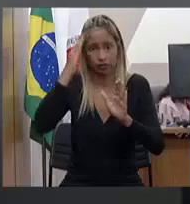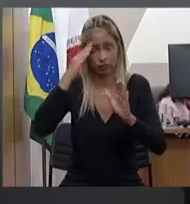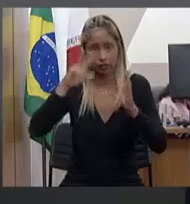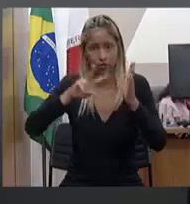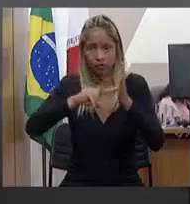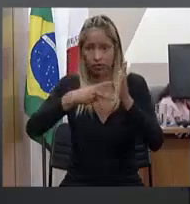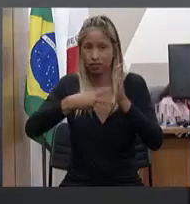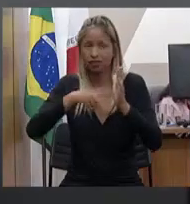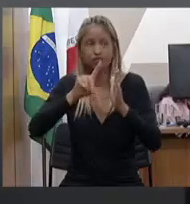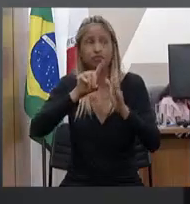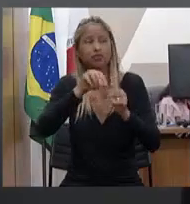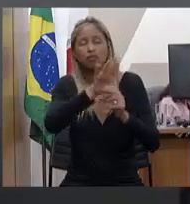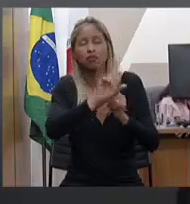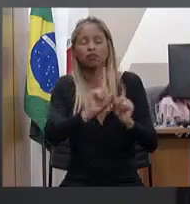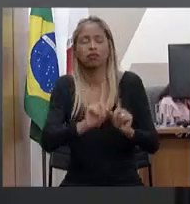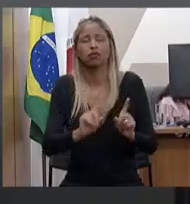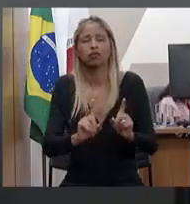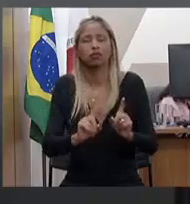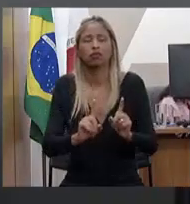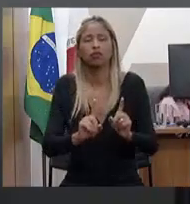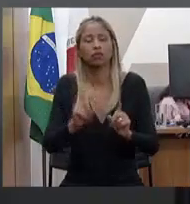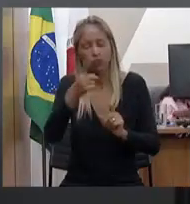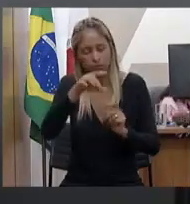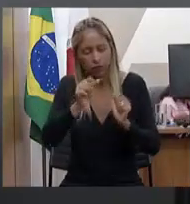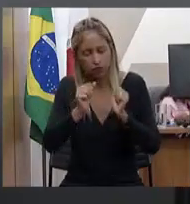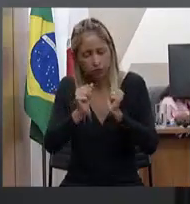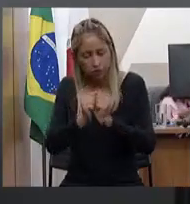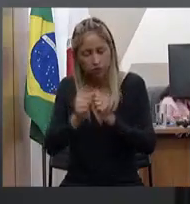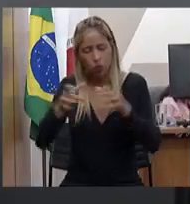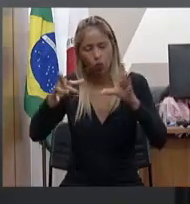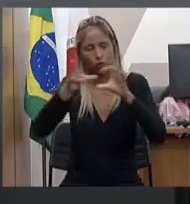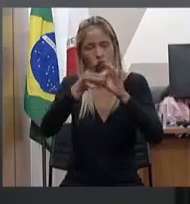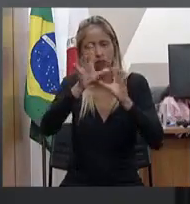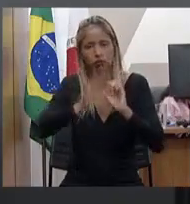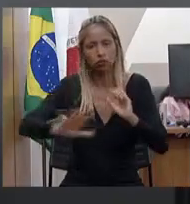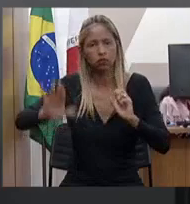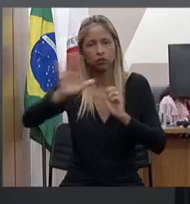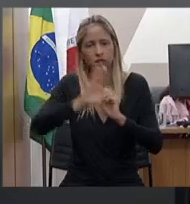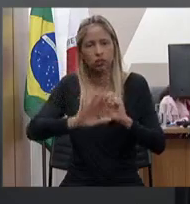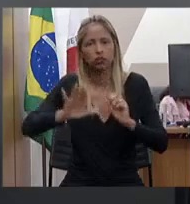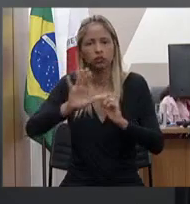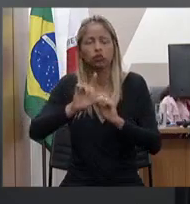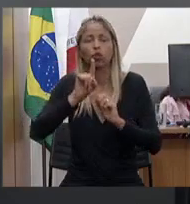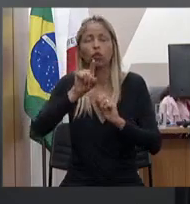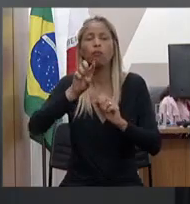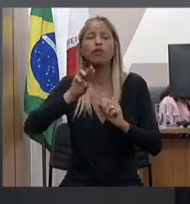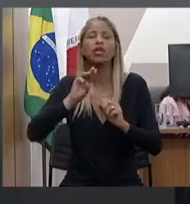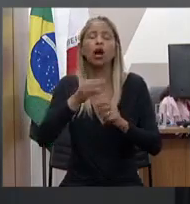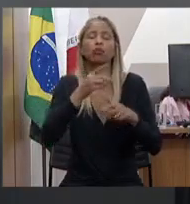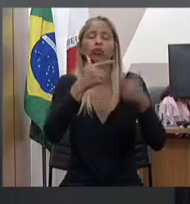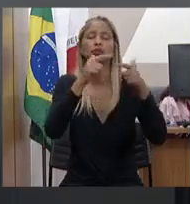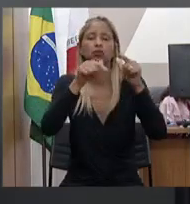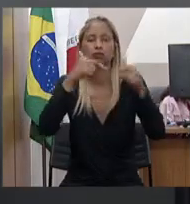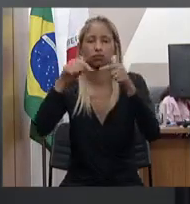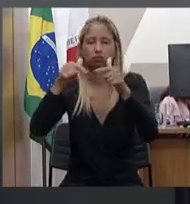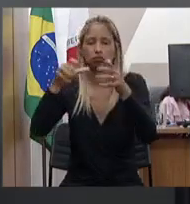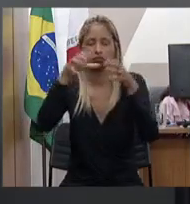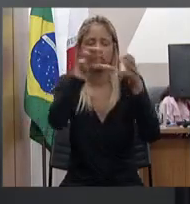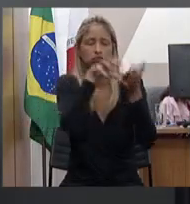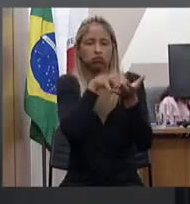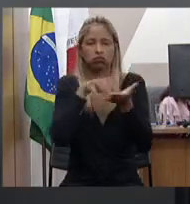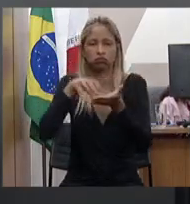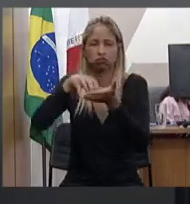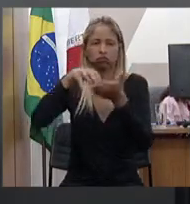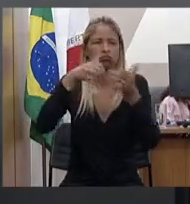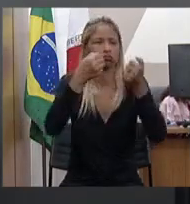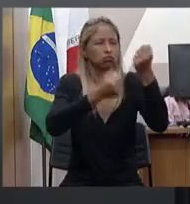ter esse papel só de chancelar a CIPA e Conte conosco da União geral os nossos quase um milhão e meio de Trabalhadores de diversos setores do